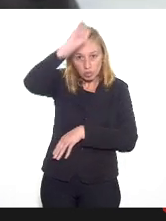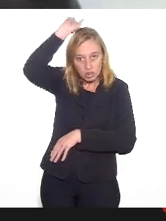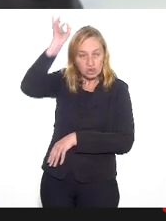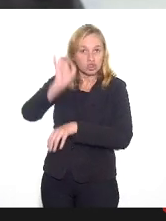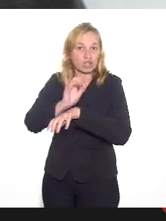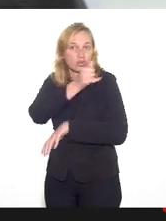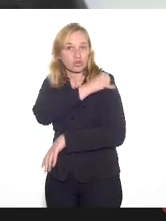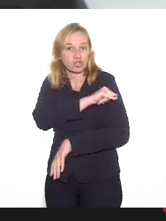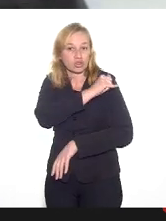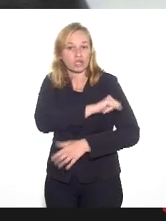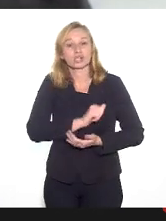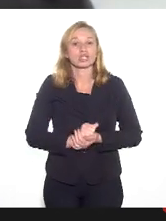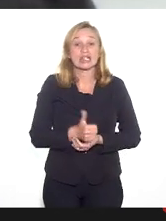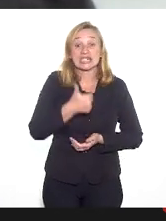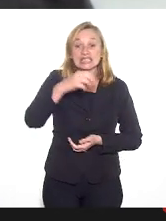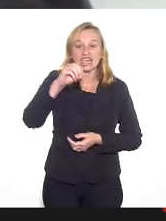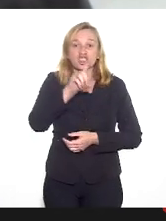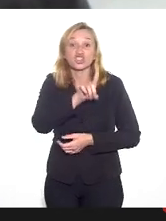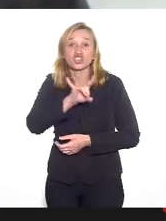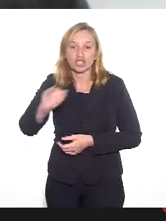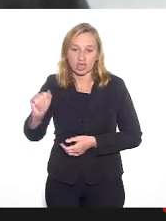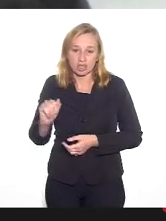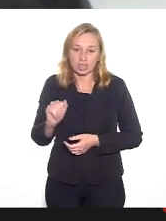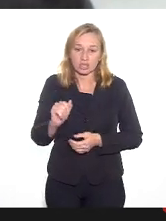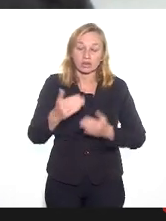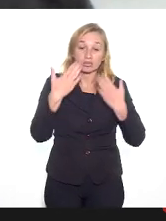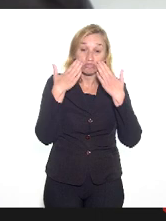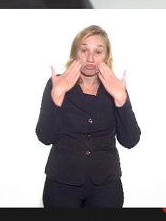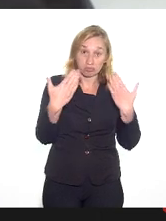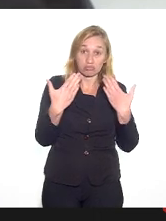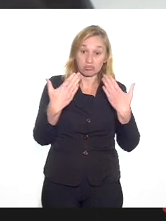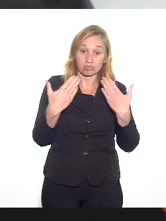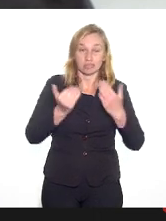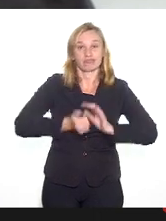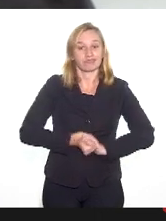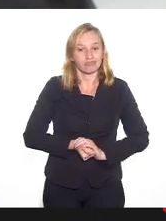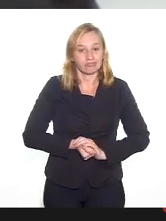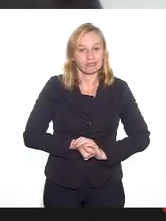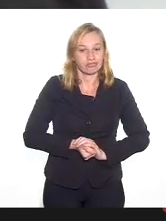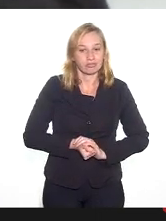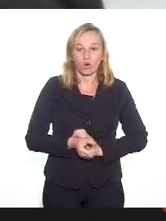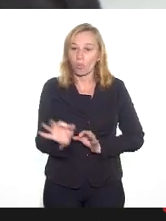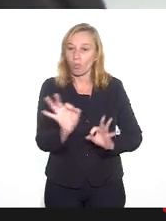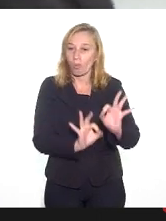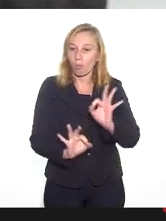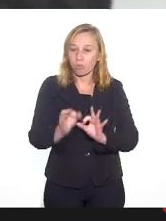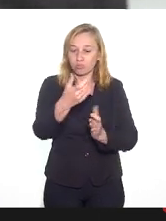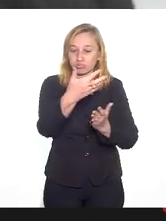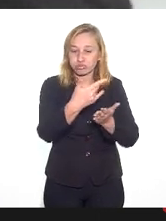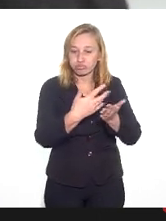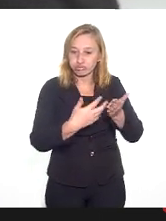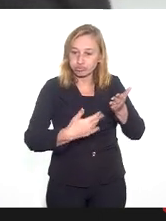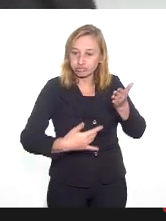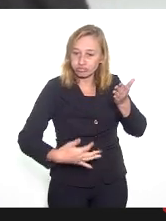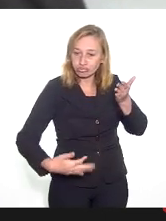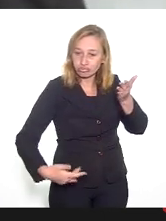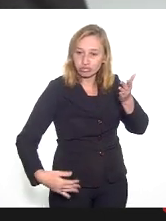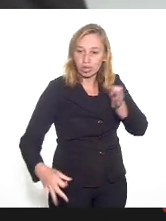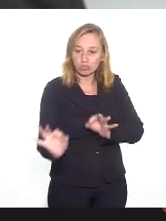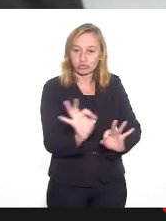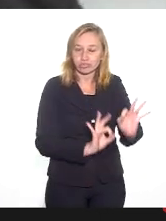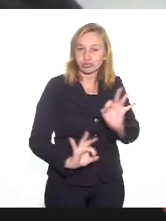Rio de Janeiro, em 10 dias, nos apresente o planejamento ou linhas desse